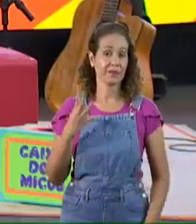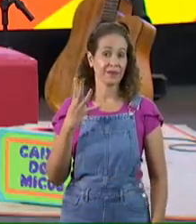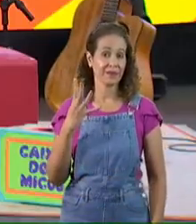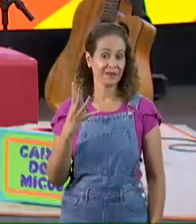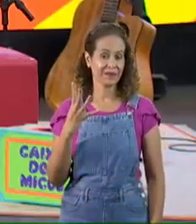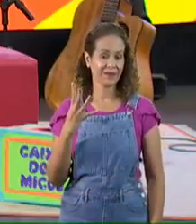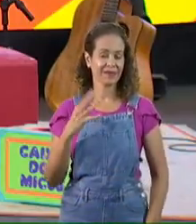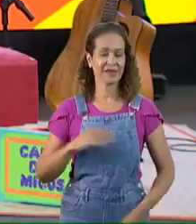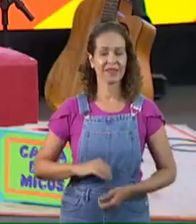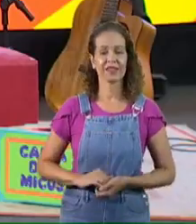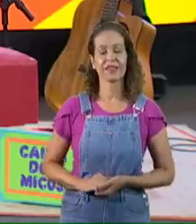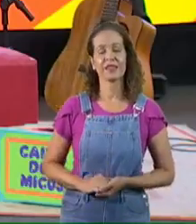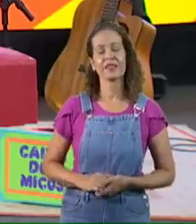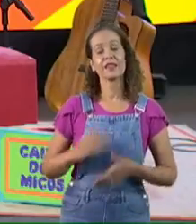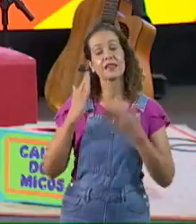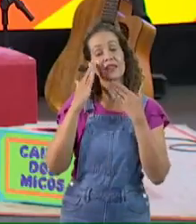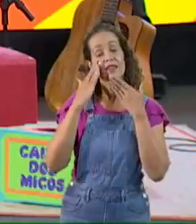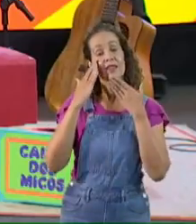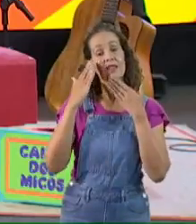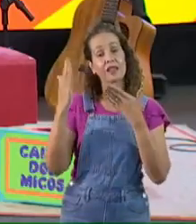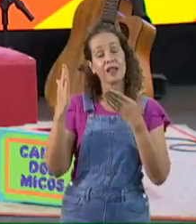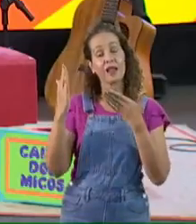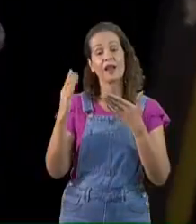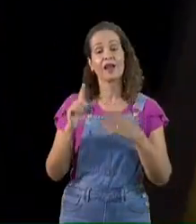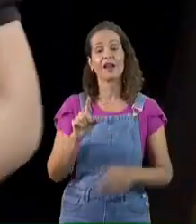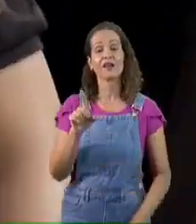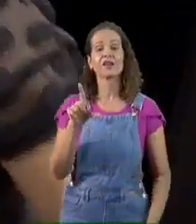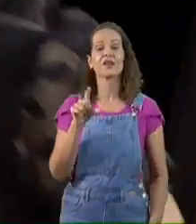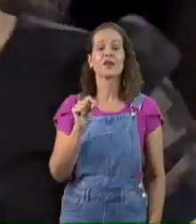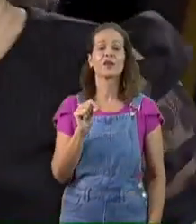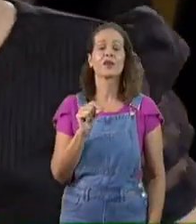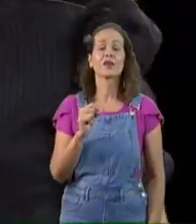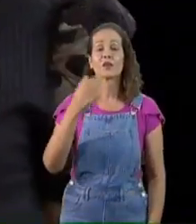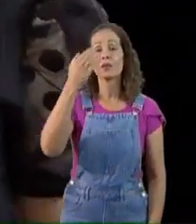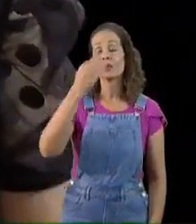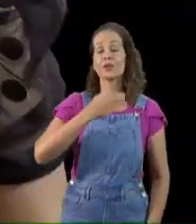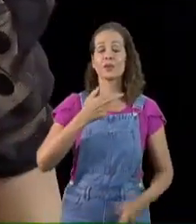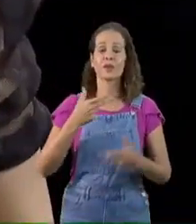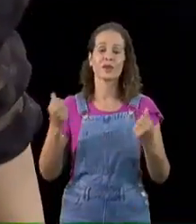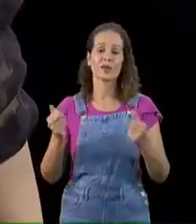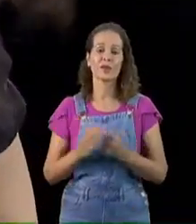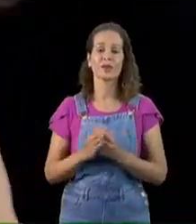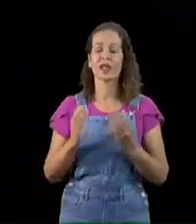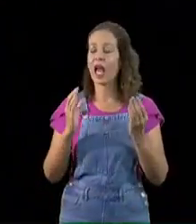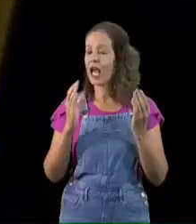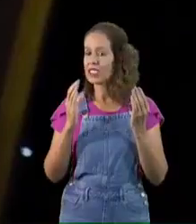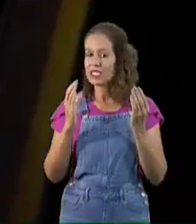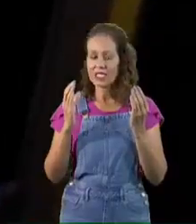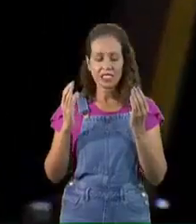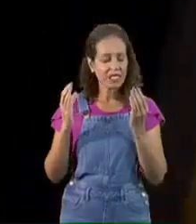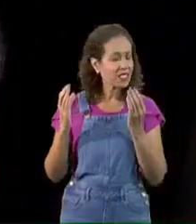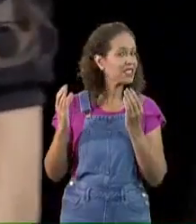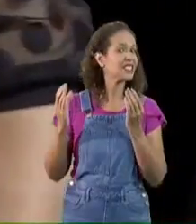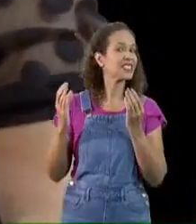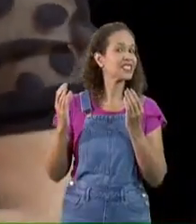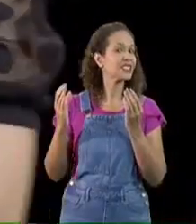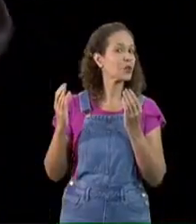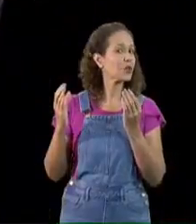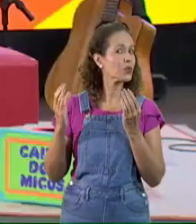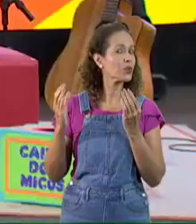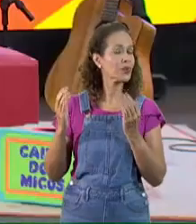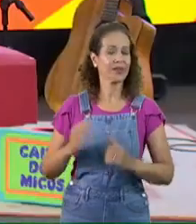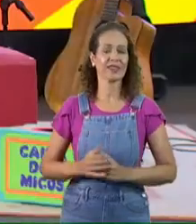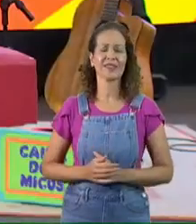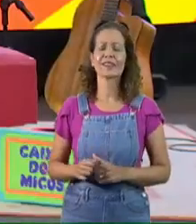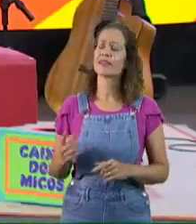Quatro, Dalet. Gratidão por uma fruta. Olha lá para você falar para as crianças. Melancia. Melancia? Por